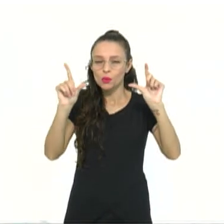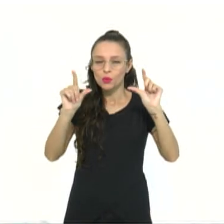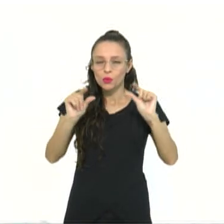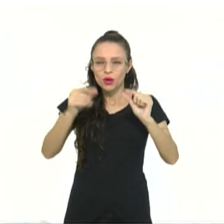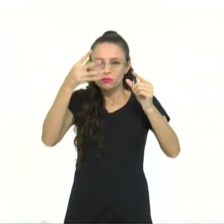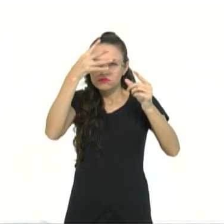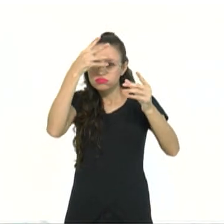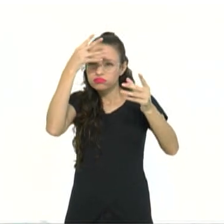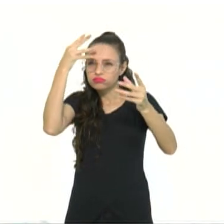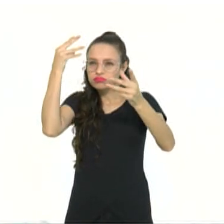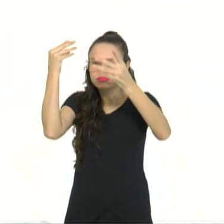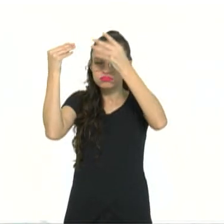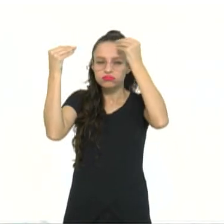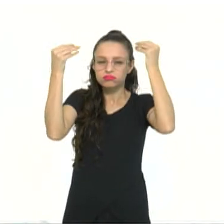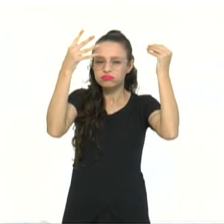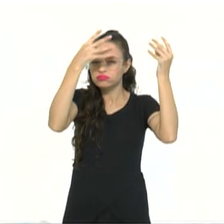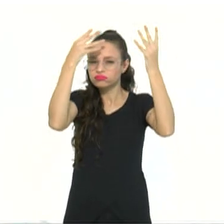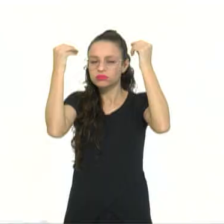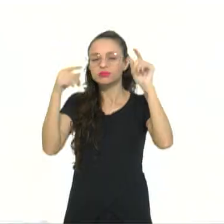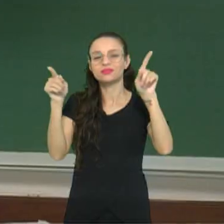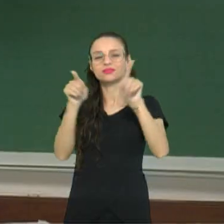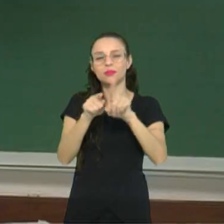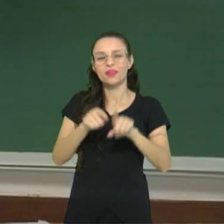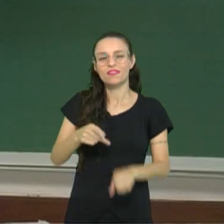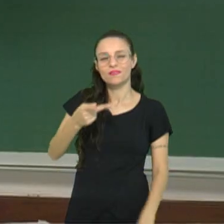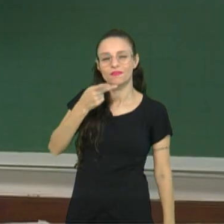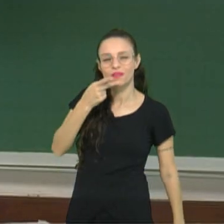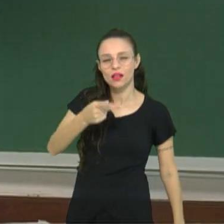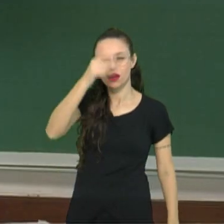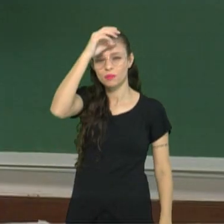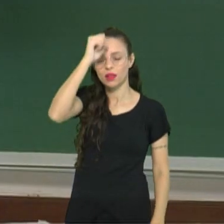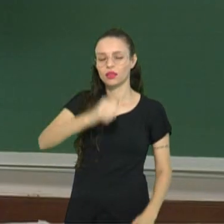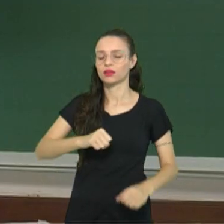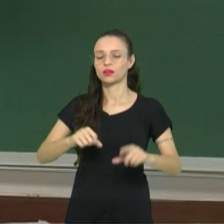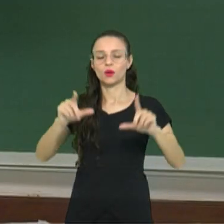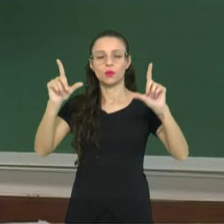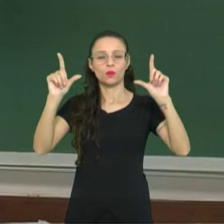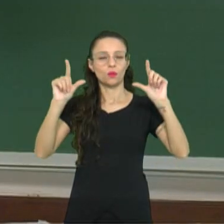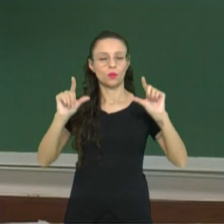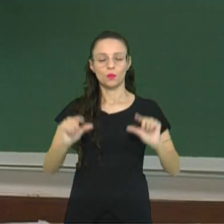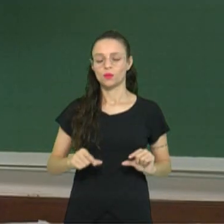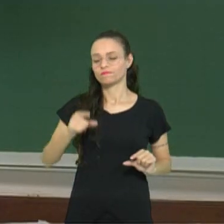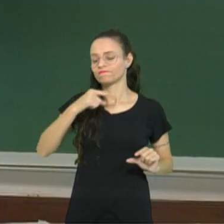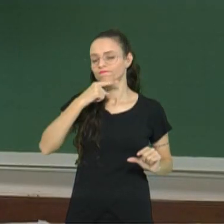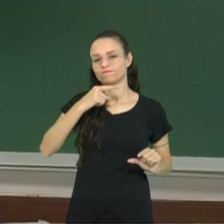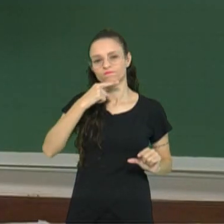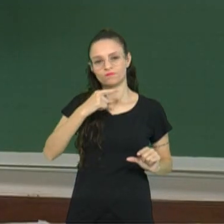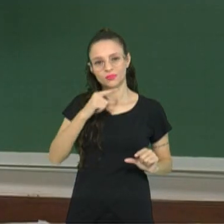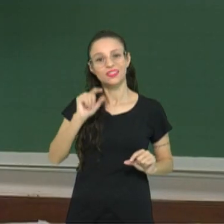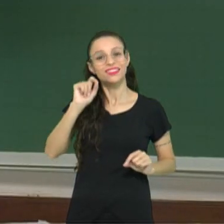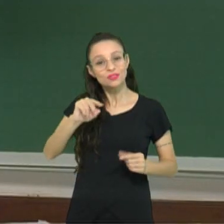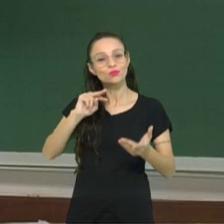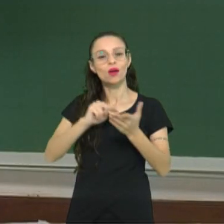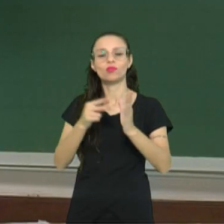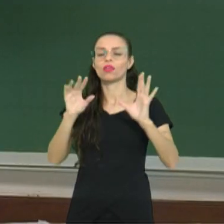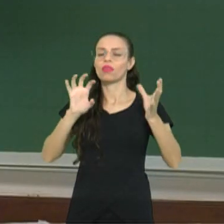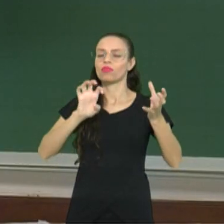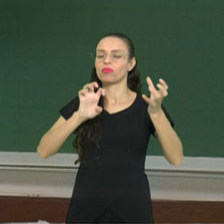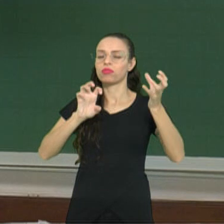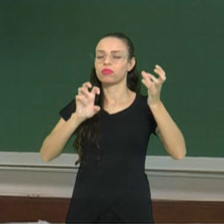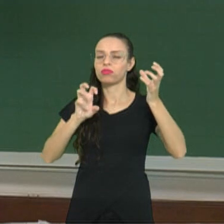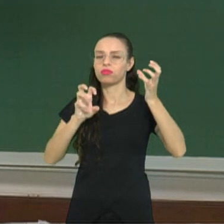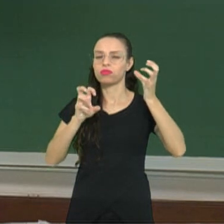as capacidades de aprender e falar. Então ela vai sendo, né, como o nome diz, é degenerativo, né?